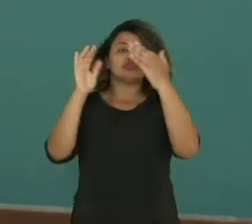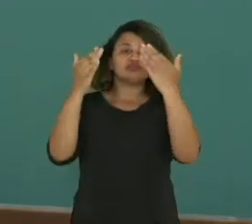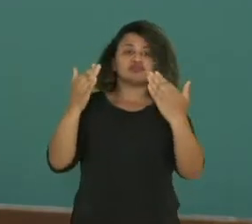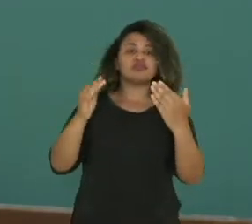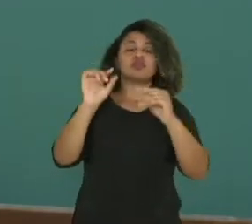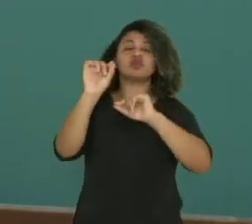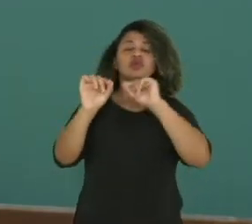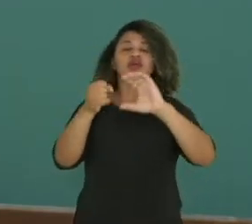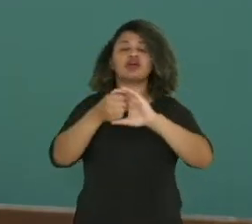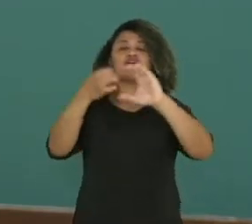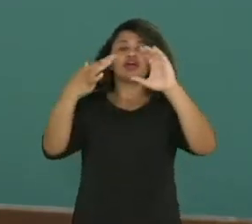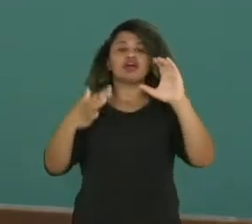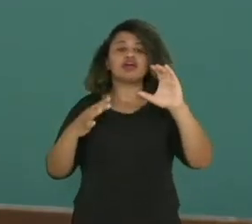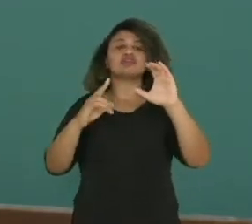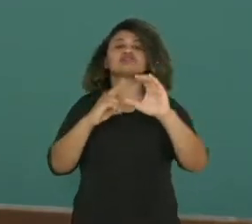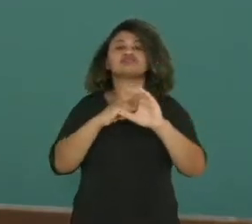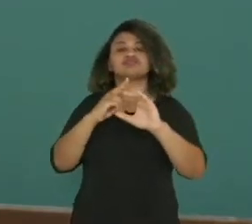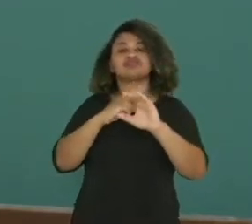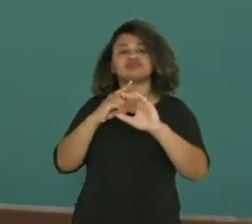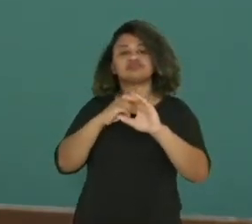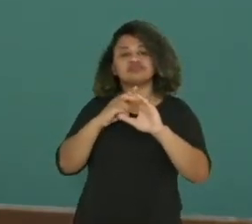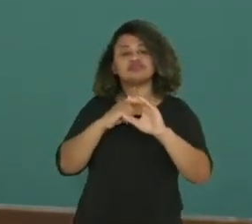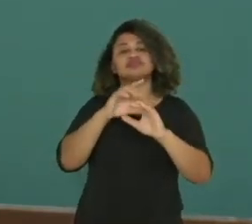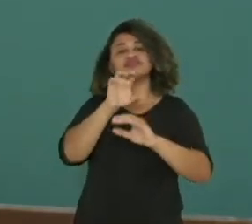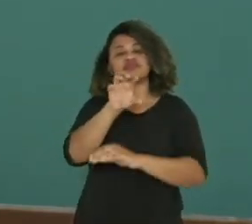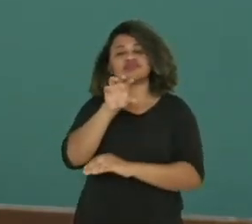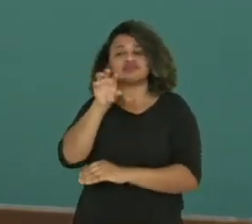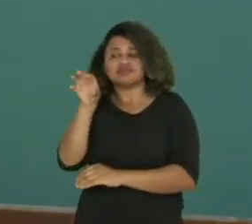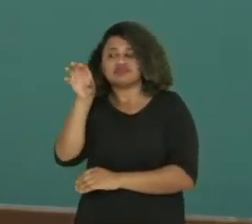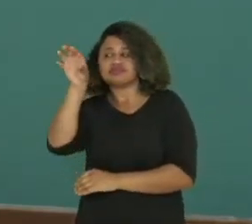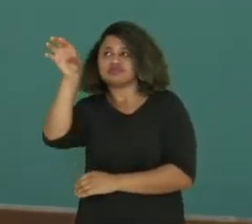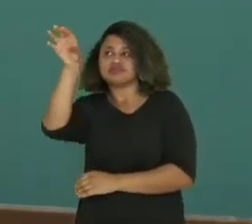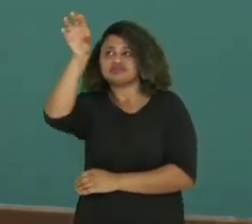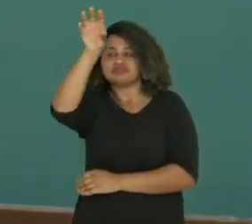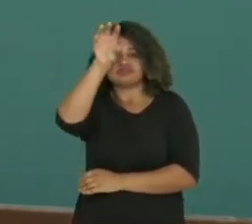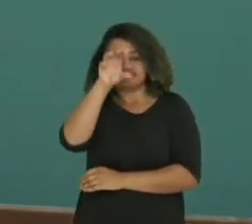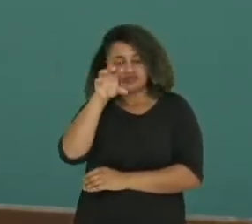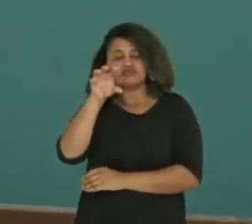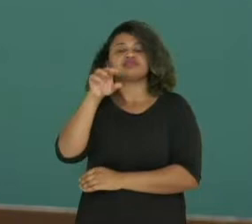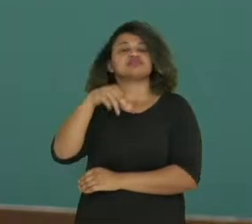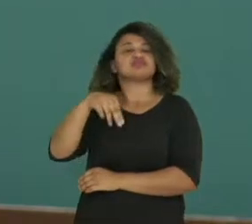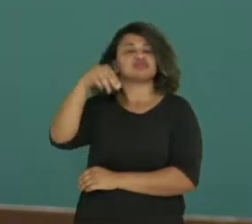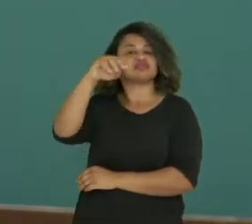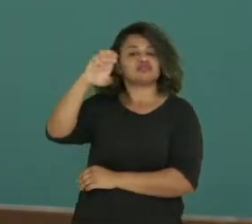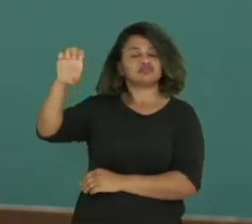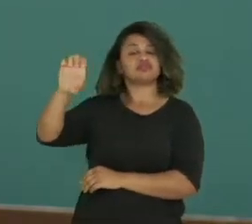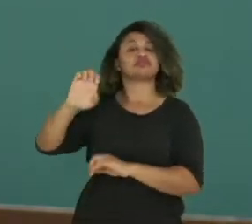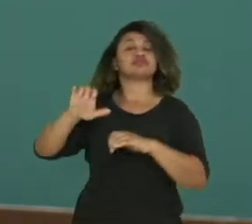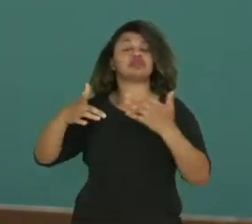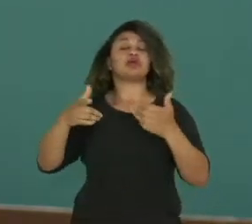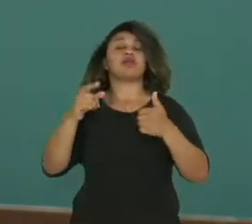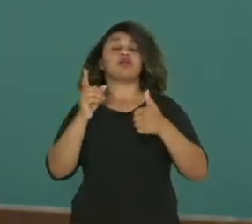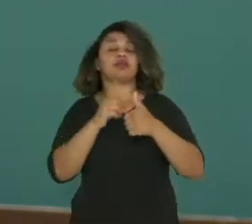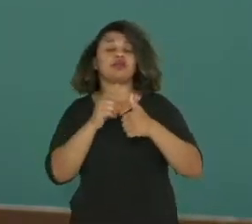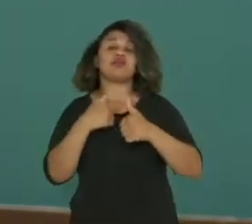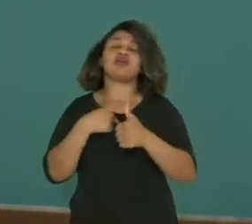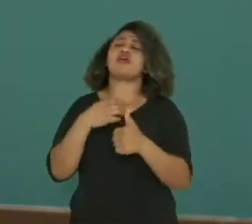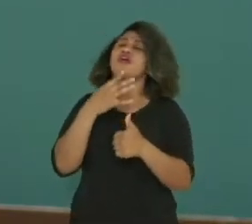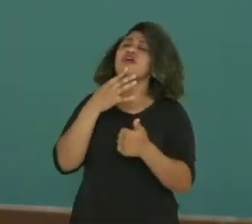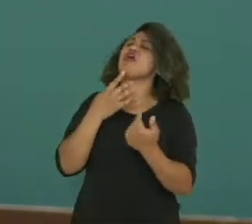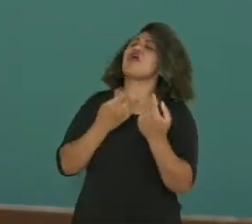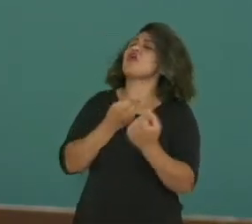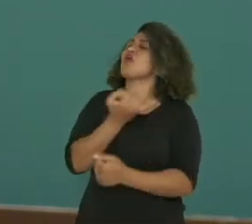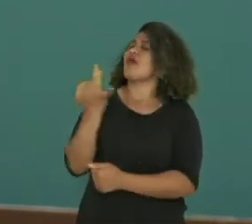as características presentes em cada uma dessas sub-regiões do Nordeste. Então, primeiro a gente conhece quais são elas